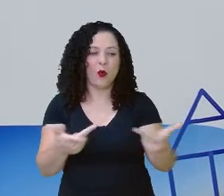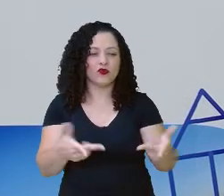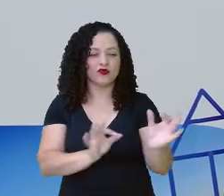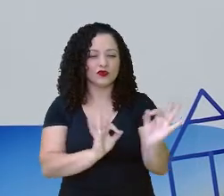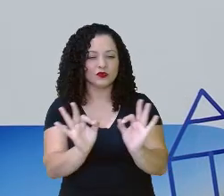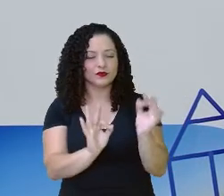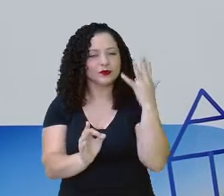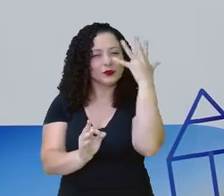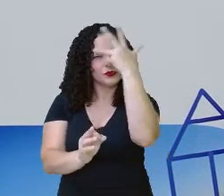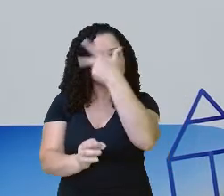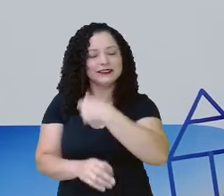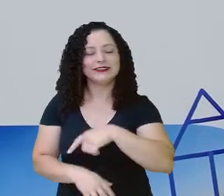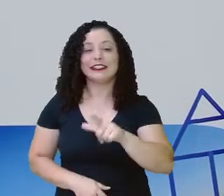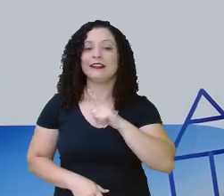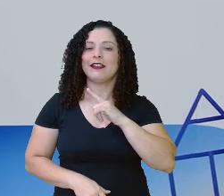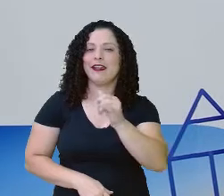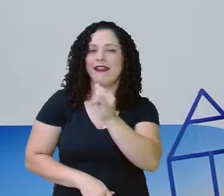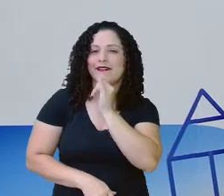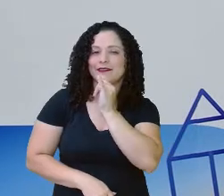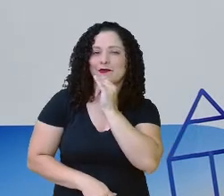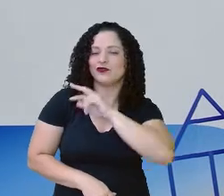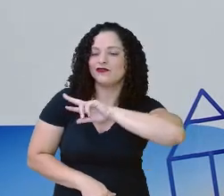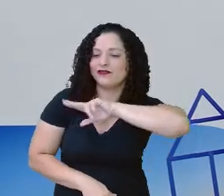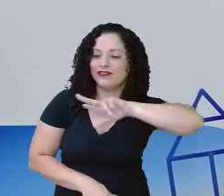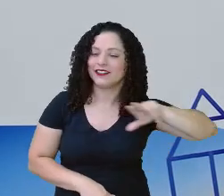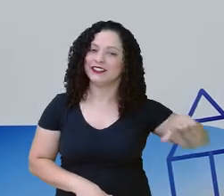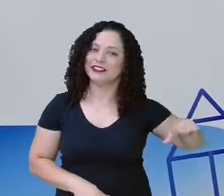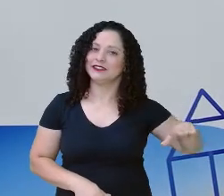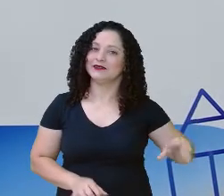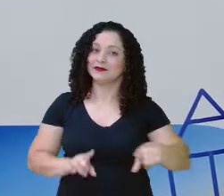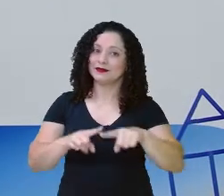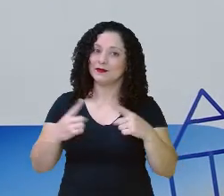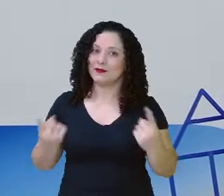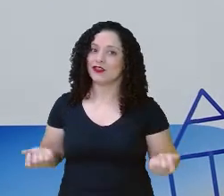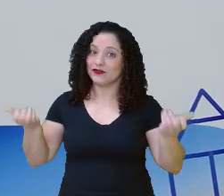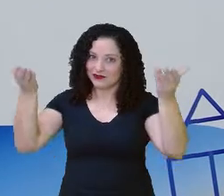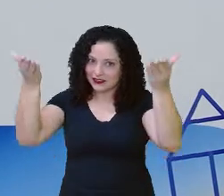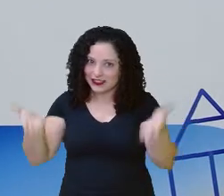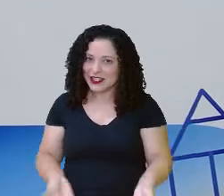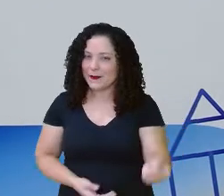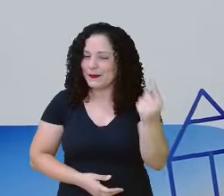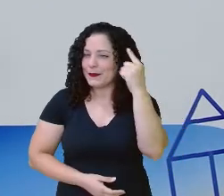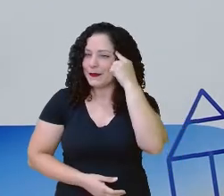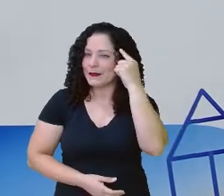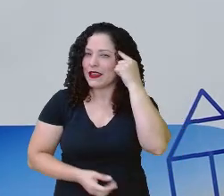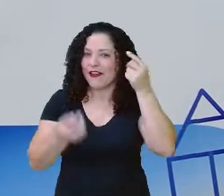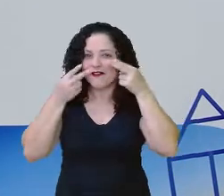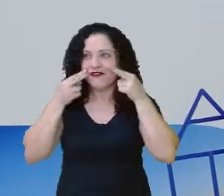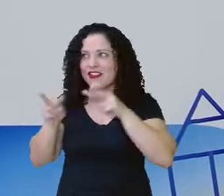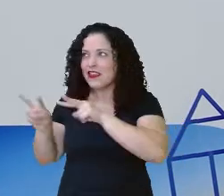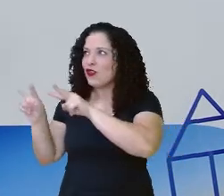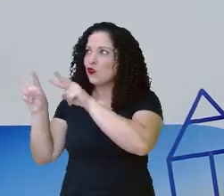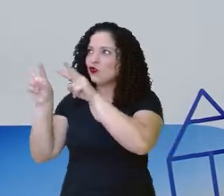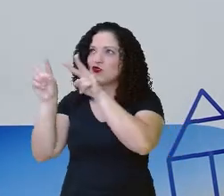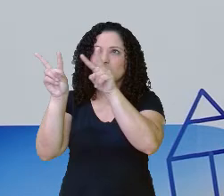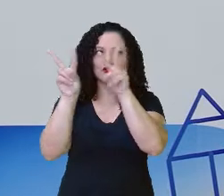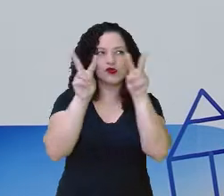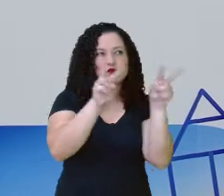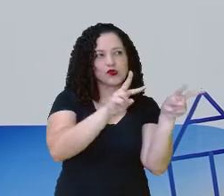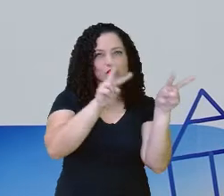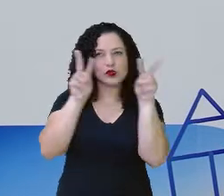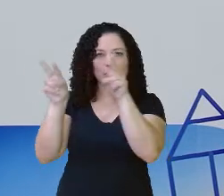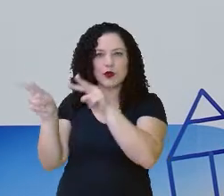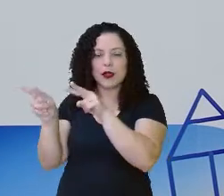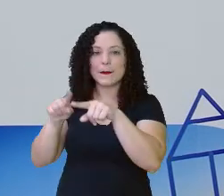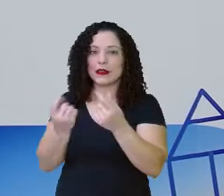Tenho vários exemplos, eu não vou dizer aqui para você não influenciar a sua resposta. Eu quero que vocês olhem ao redor, observem aí. E se